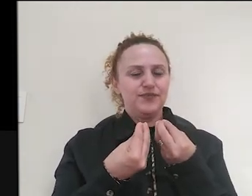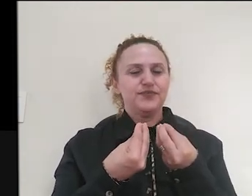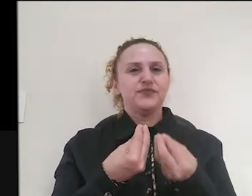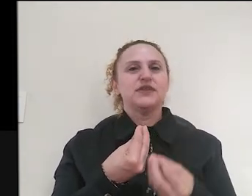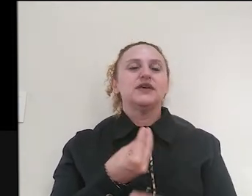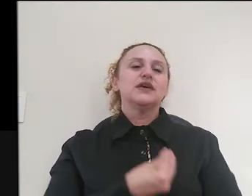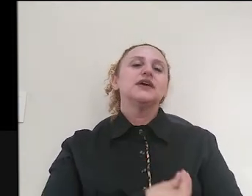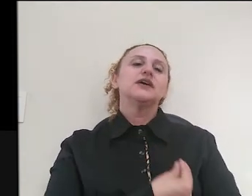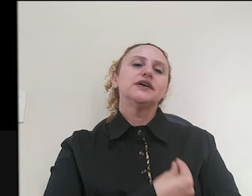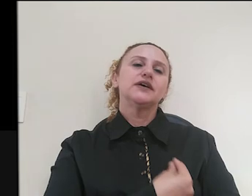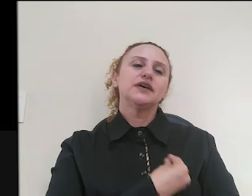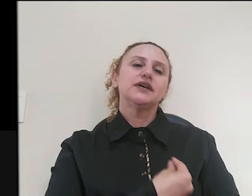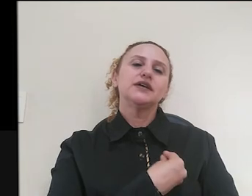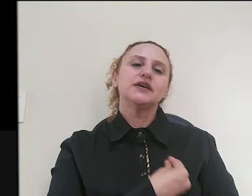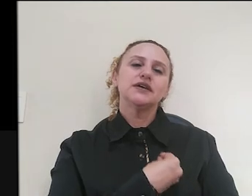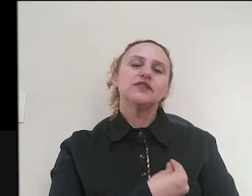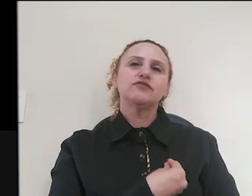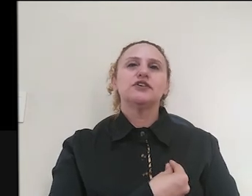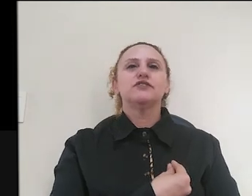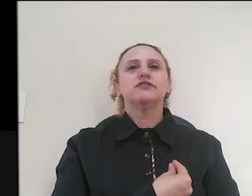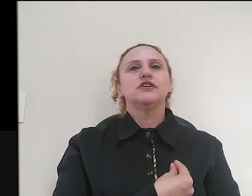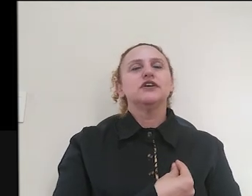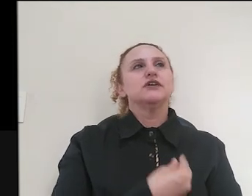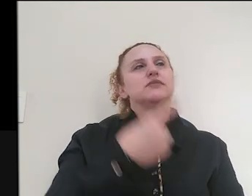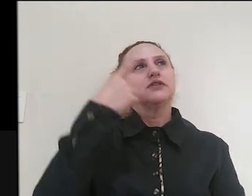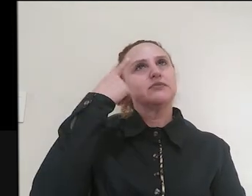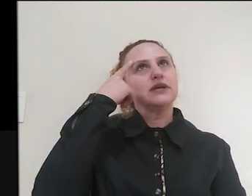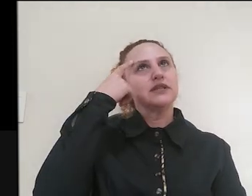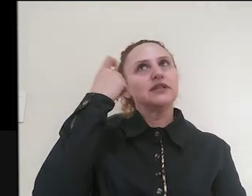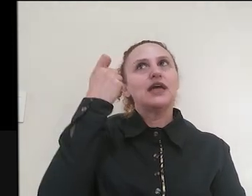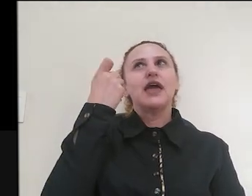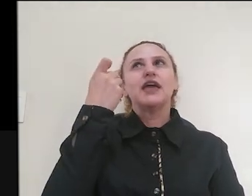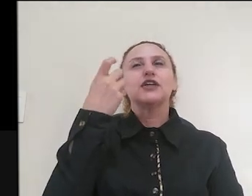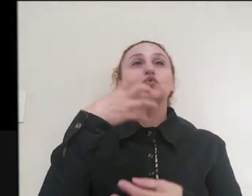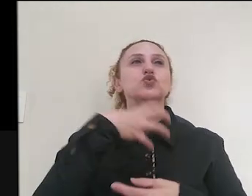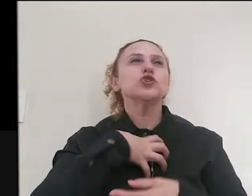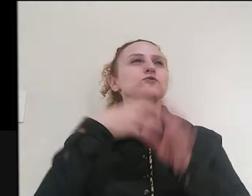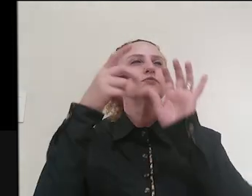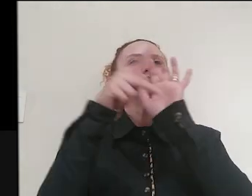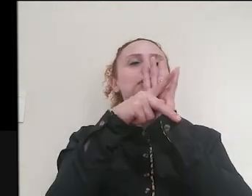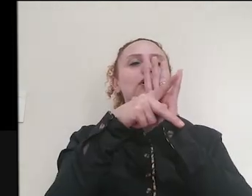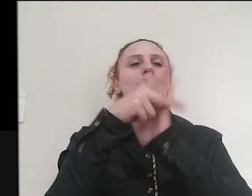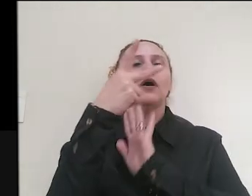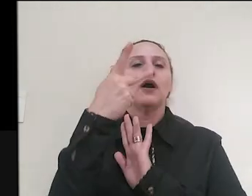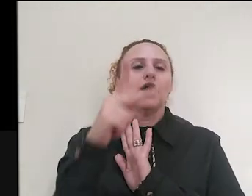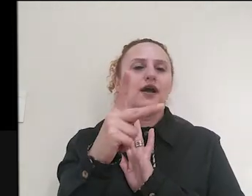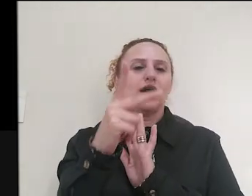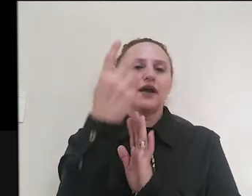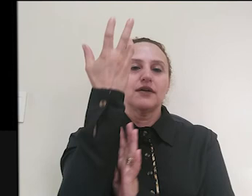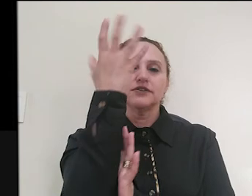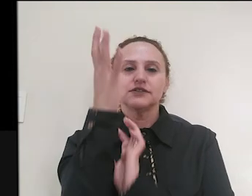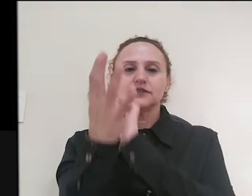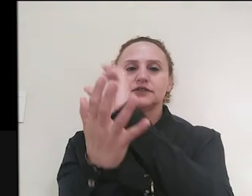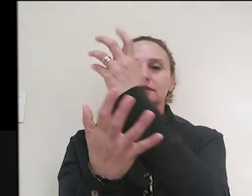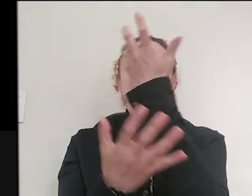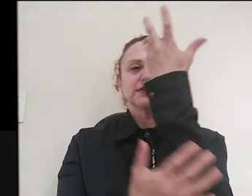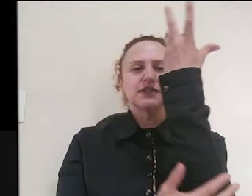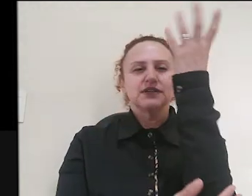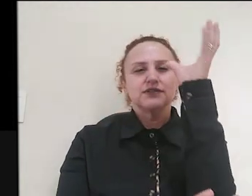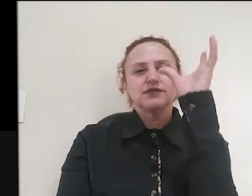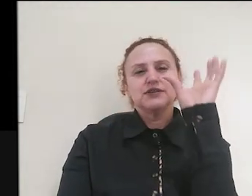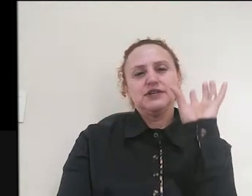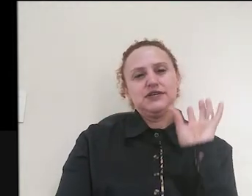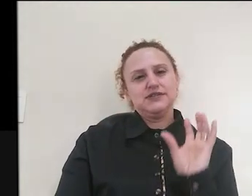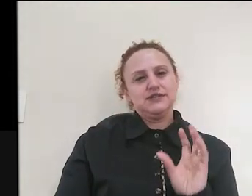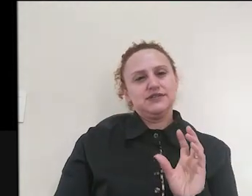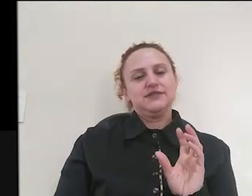homem, para a gente criar uma ideia mais ampla do que seja a natureza, do que seja... Para que a gente tenha uma percepção mais ampla também do mundo em que